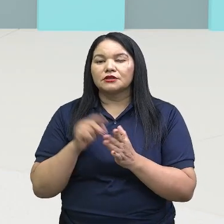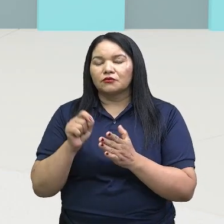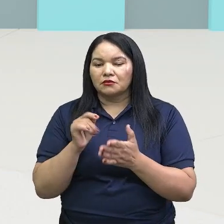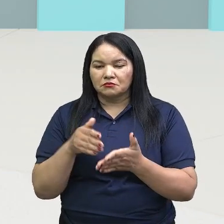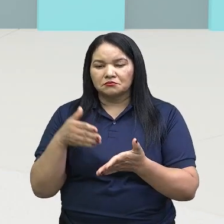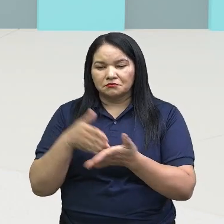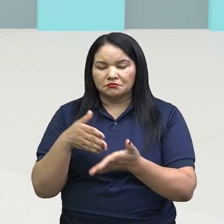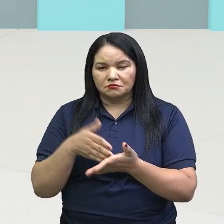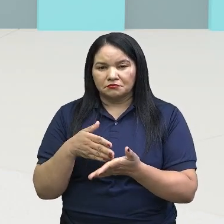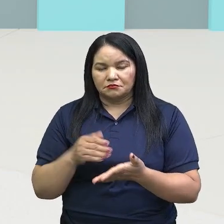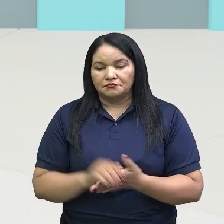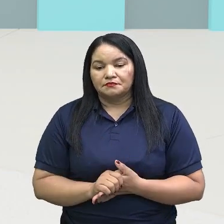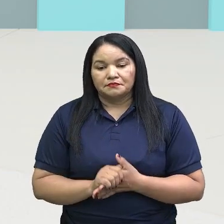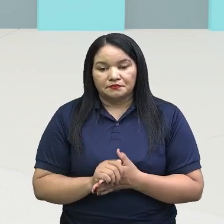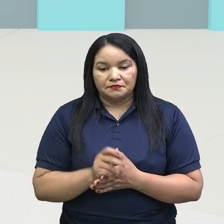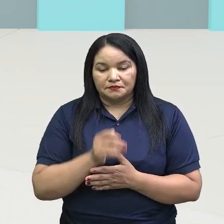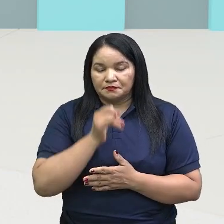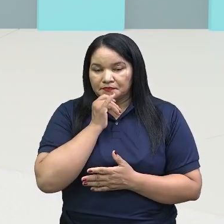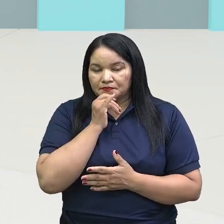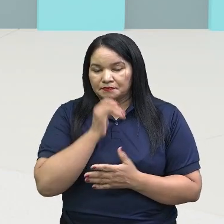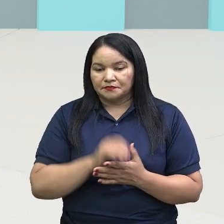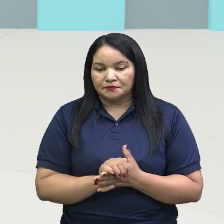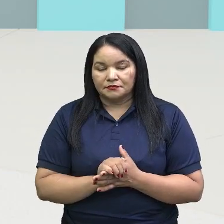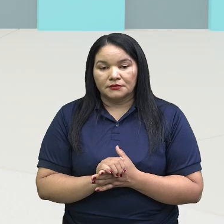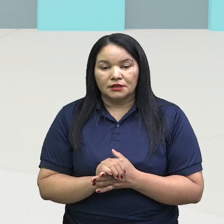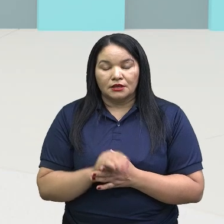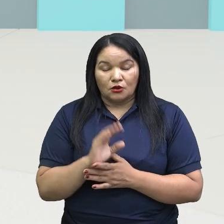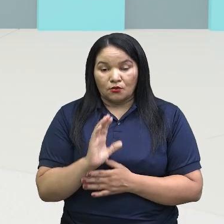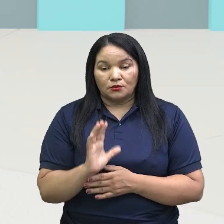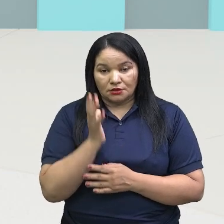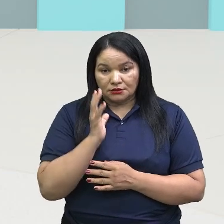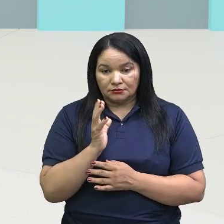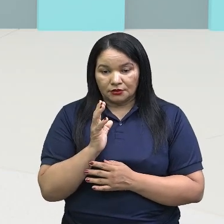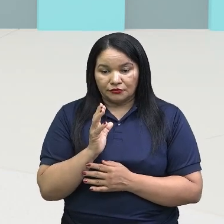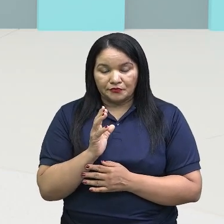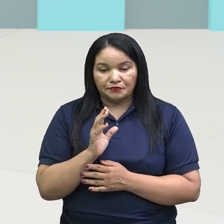seja, o fato principal vai acontecer,